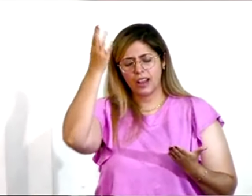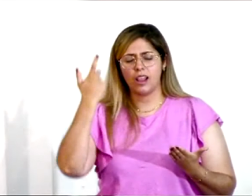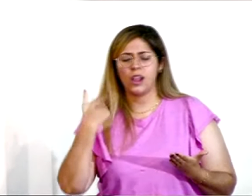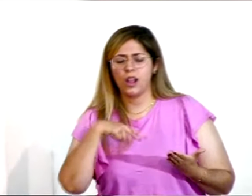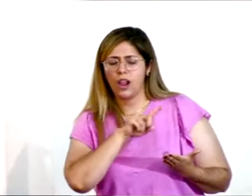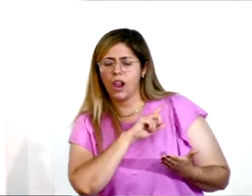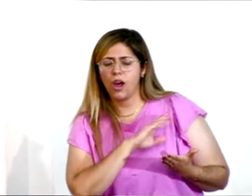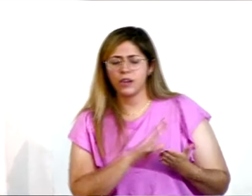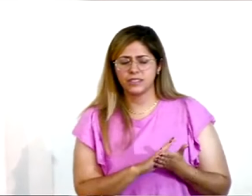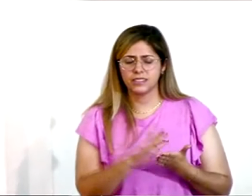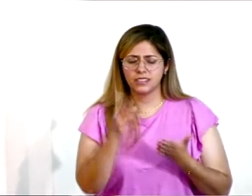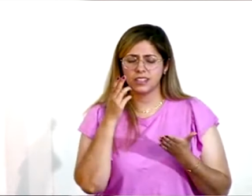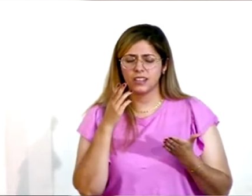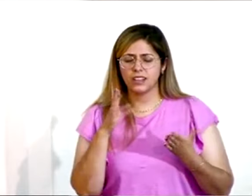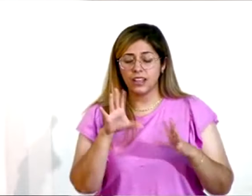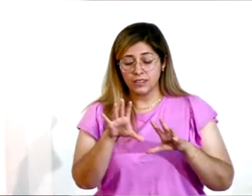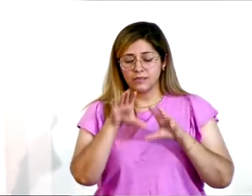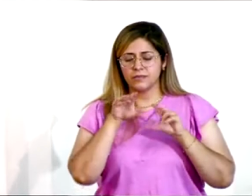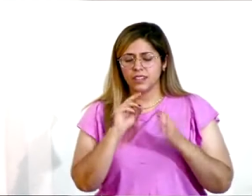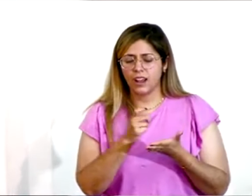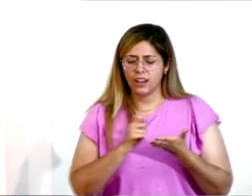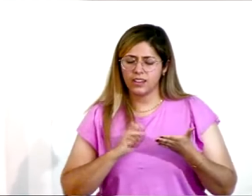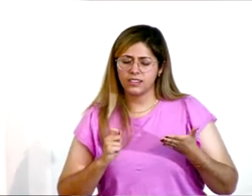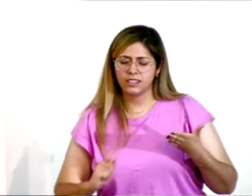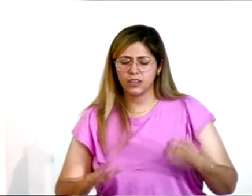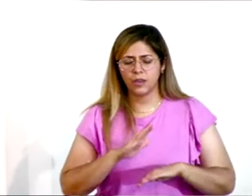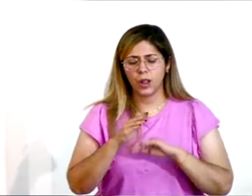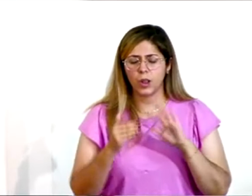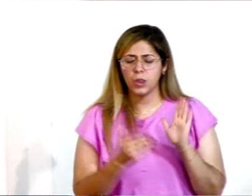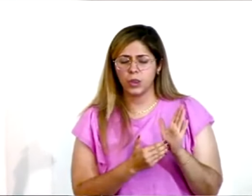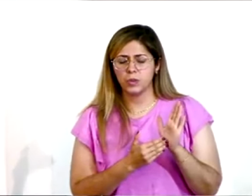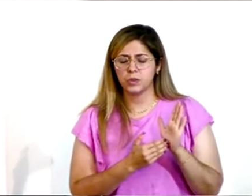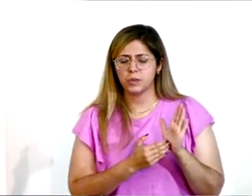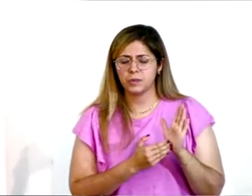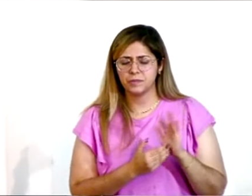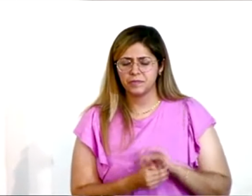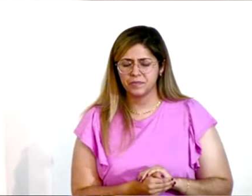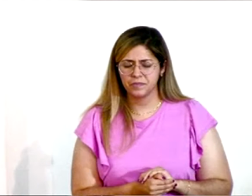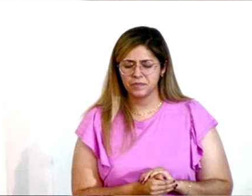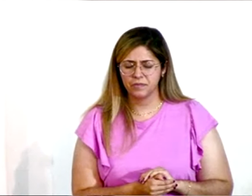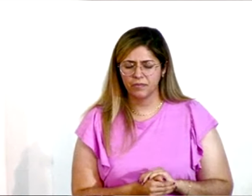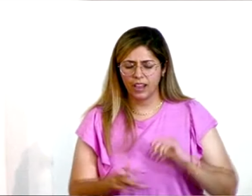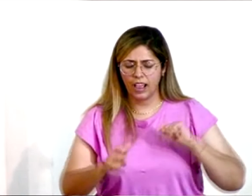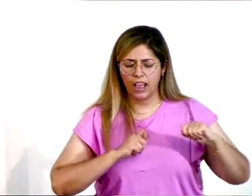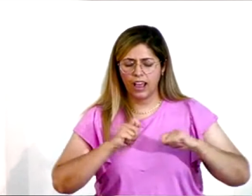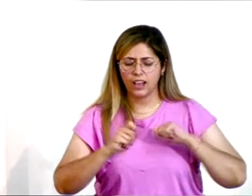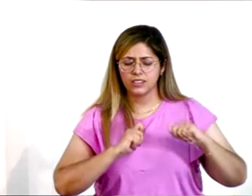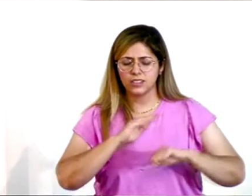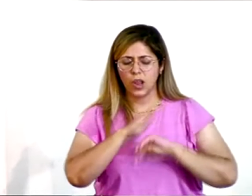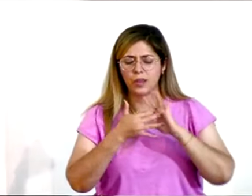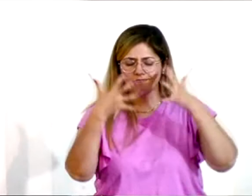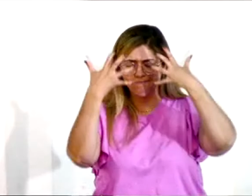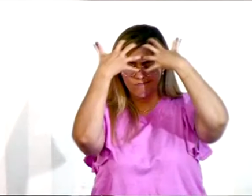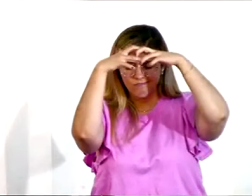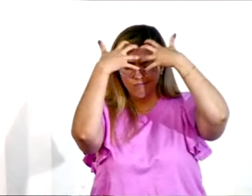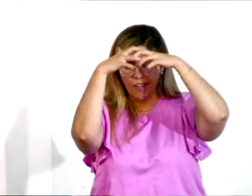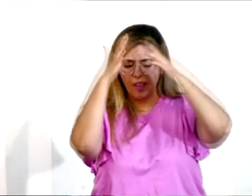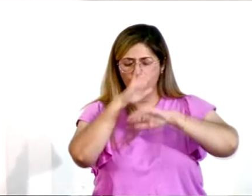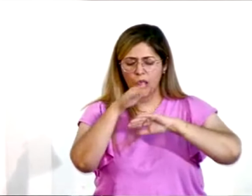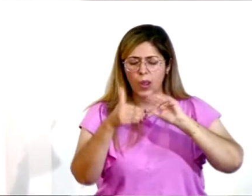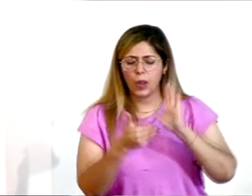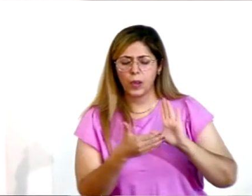o autor sagrado a escrever, registrar, esse mesmo Espírito ilumine o nosso entendimento para que